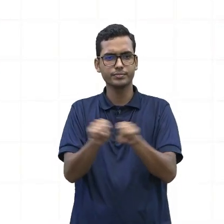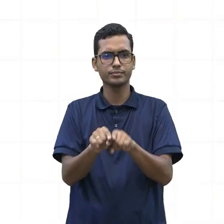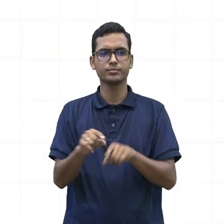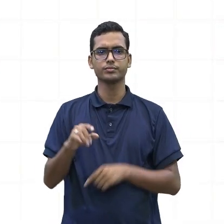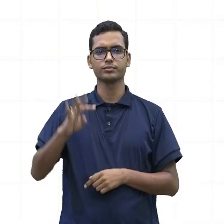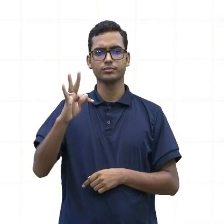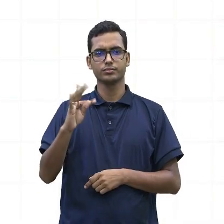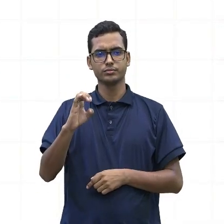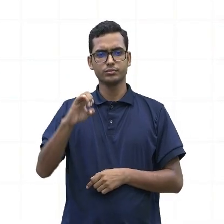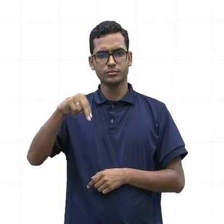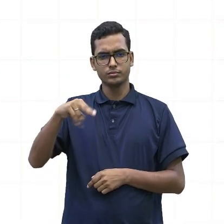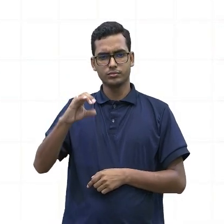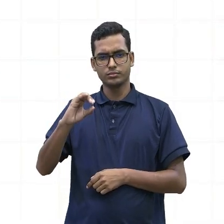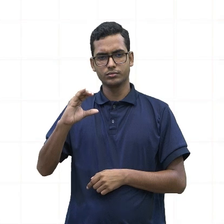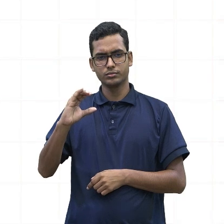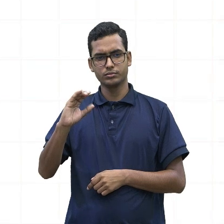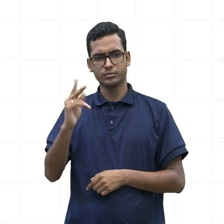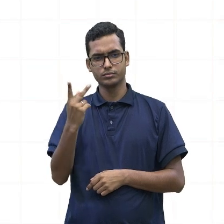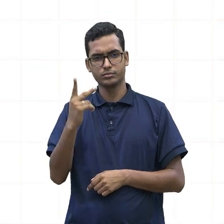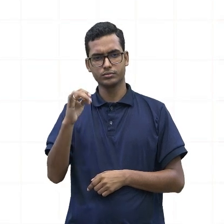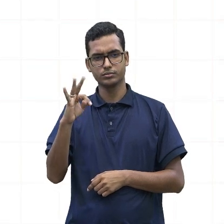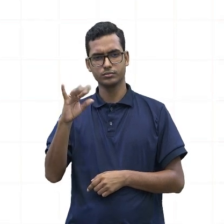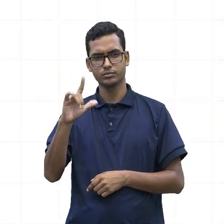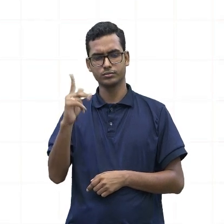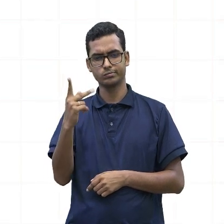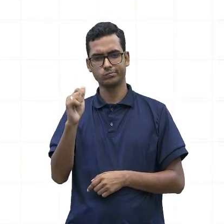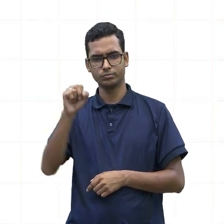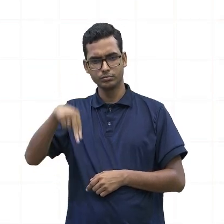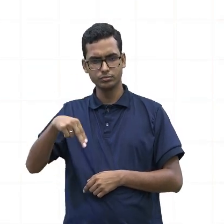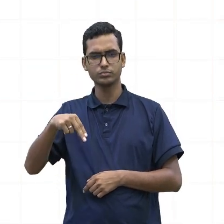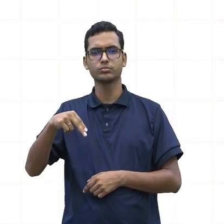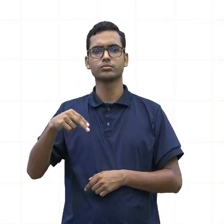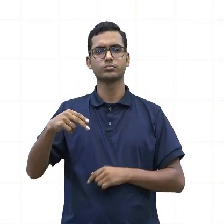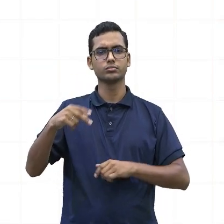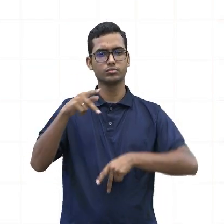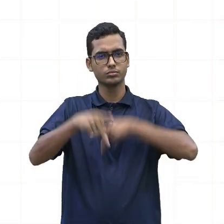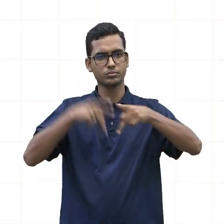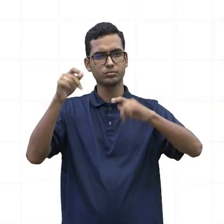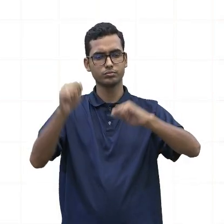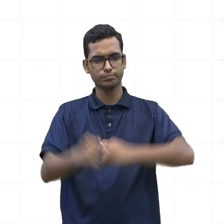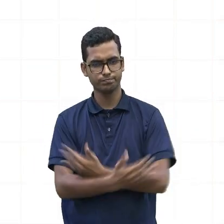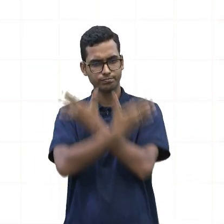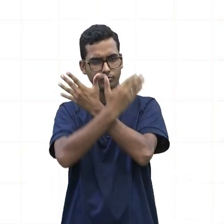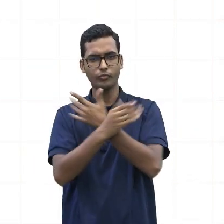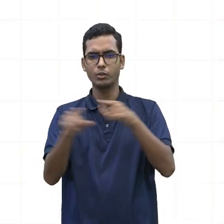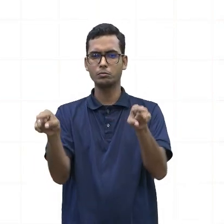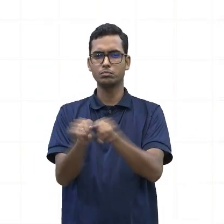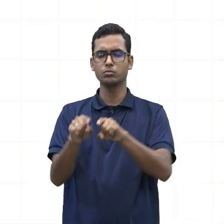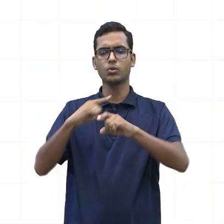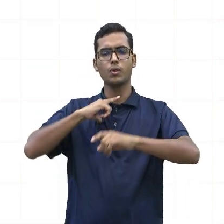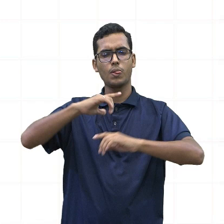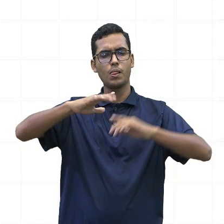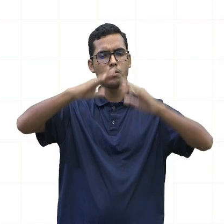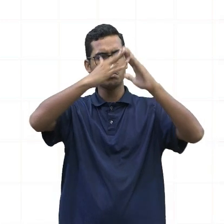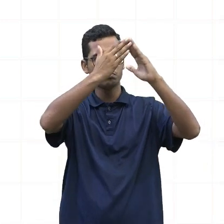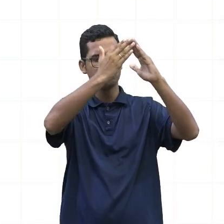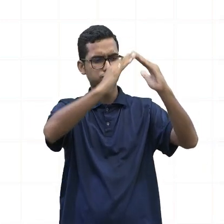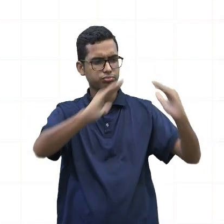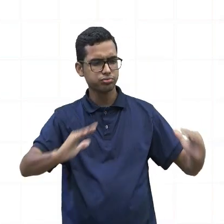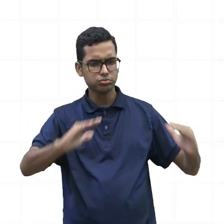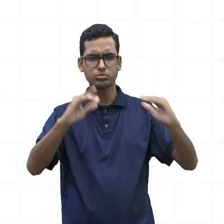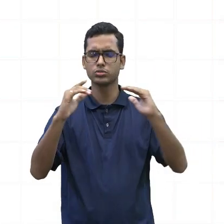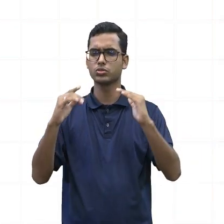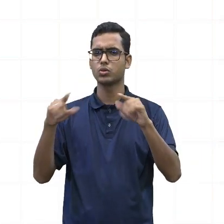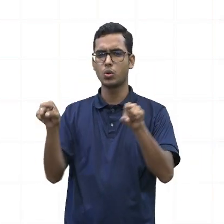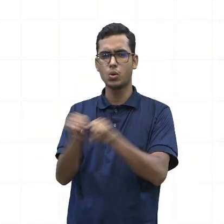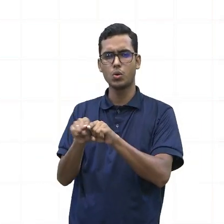Tenochtitlan, Azteca, templos religiosos, pirâmides, palácios e pontes. Temos técnicas agrícolas